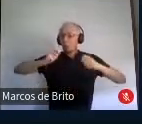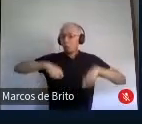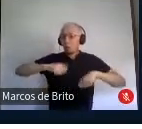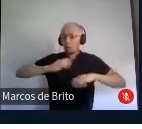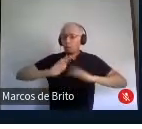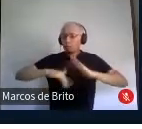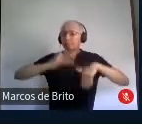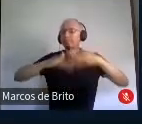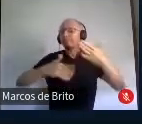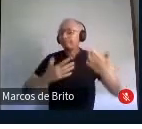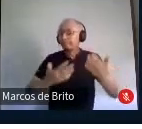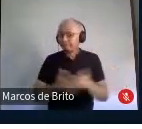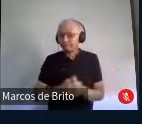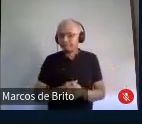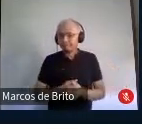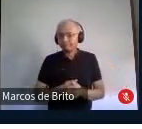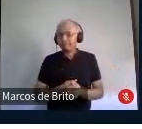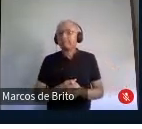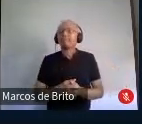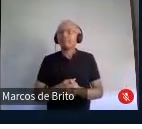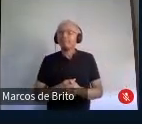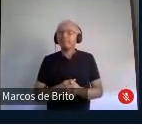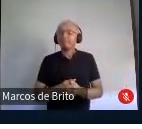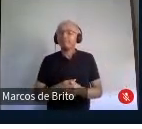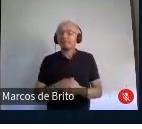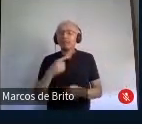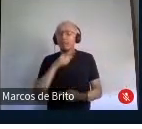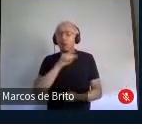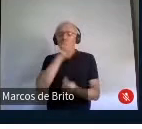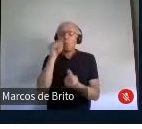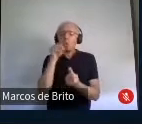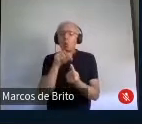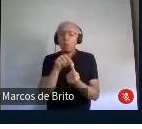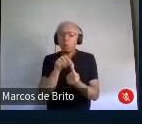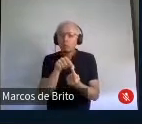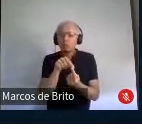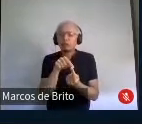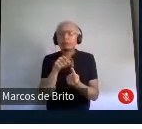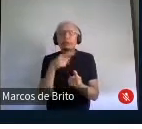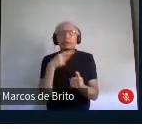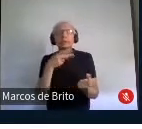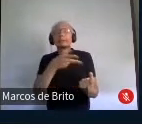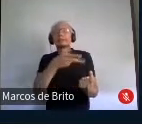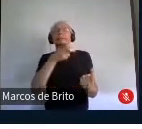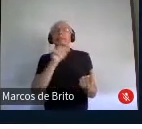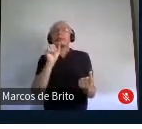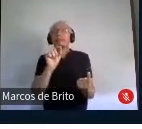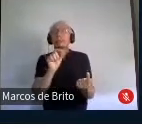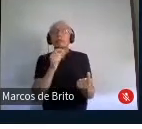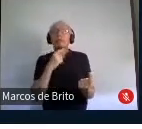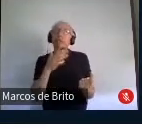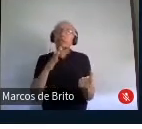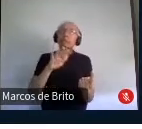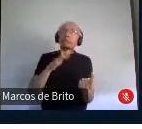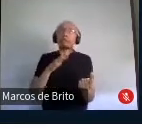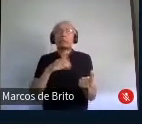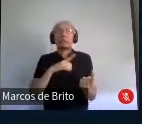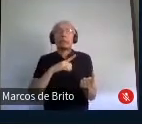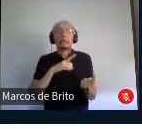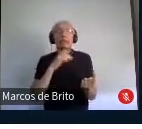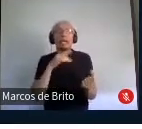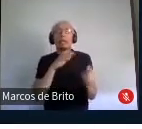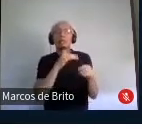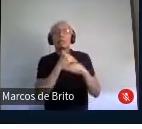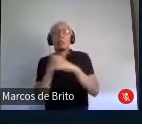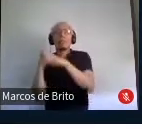Então, nessa parte aqui dos objetivos, a gente verifica que existe mais ou menos um